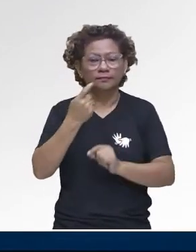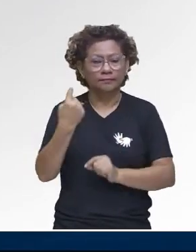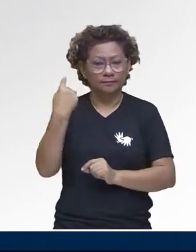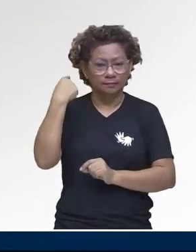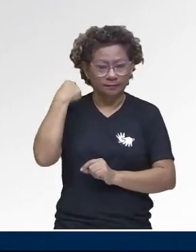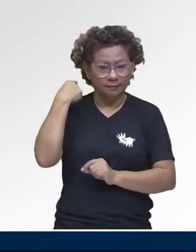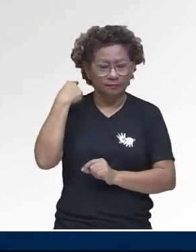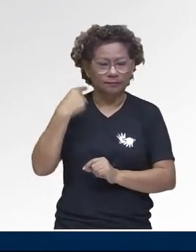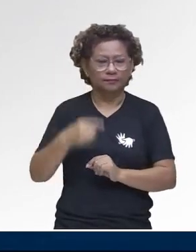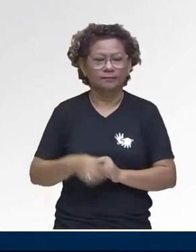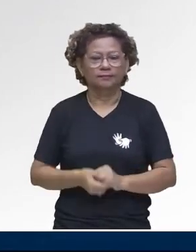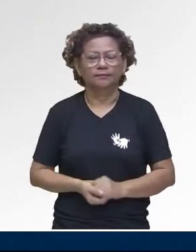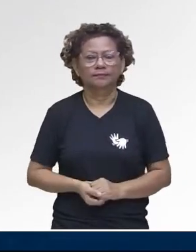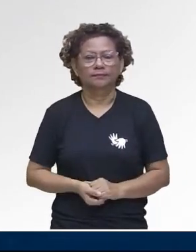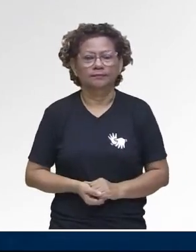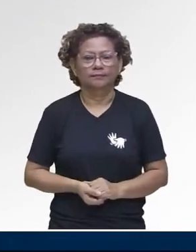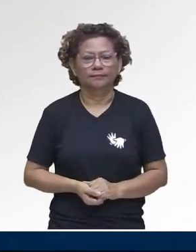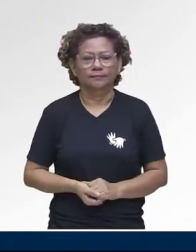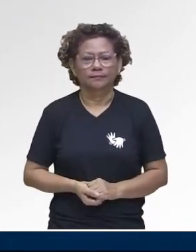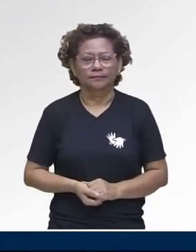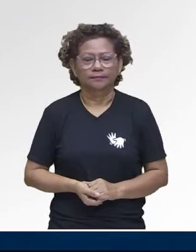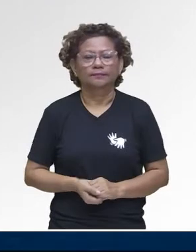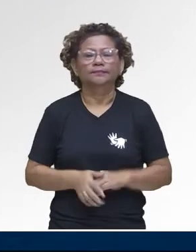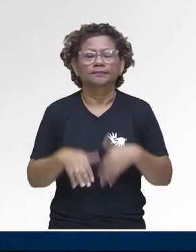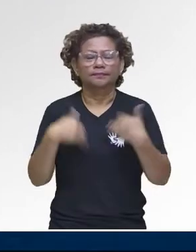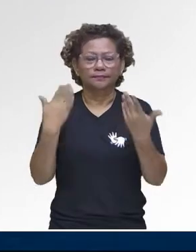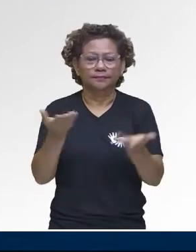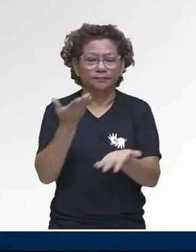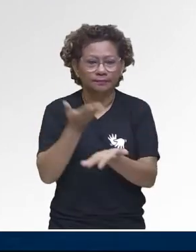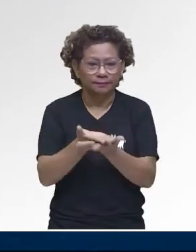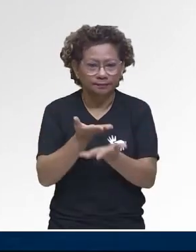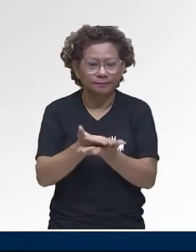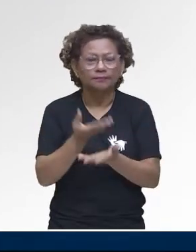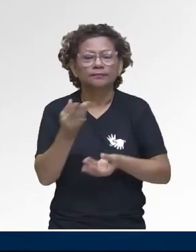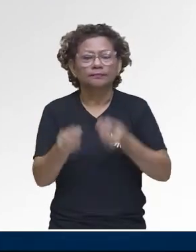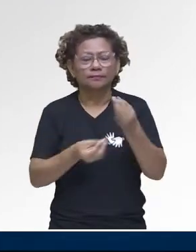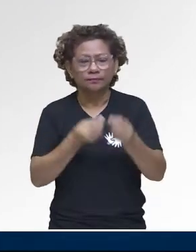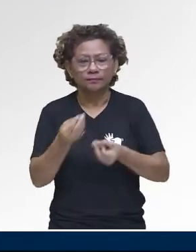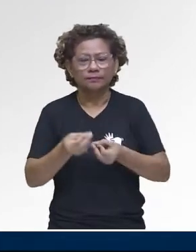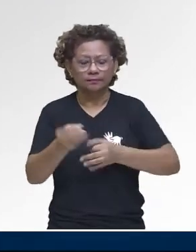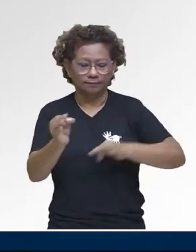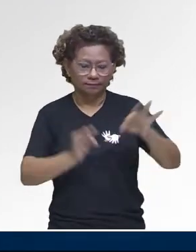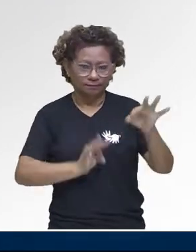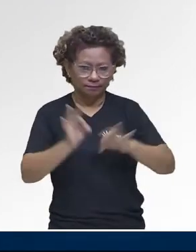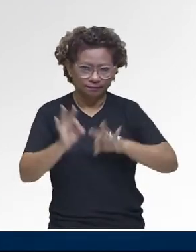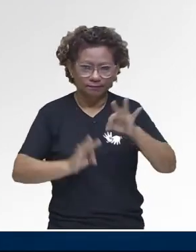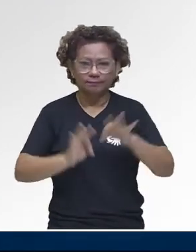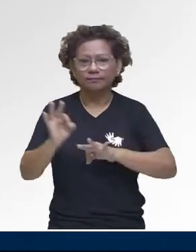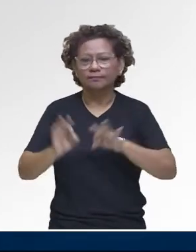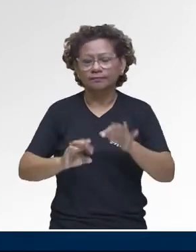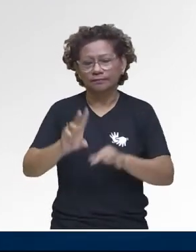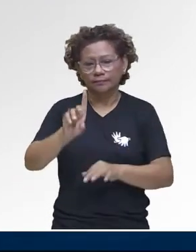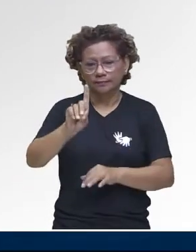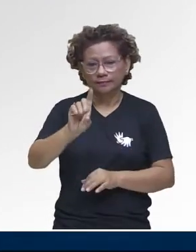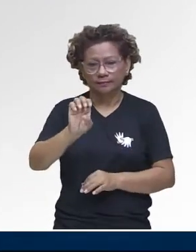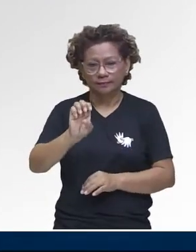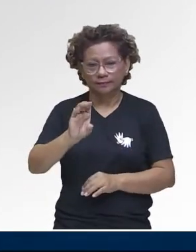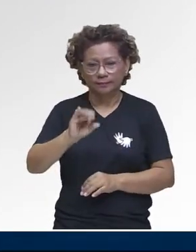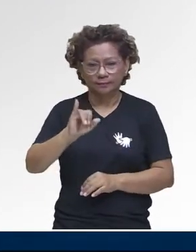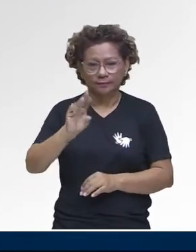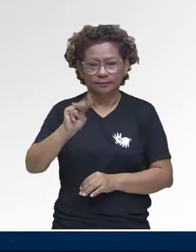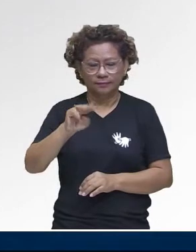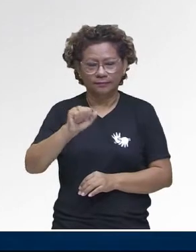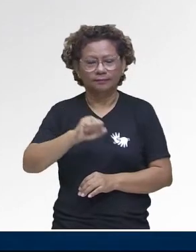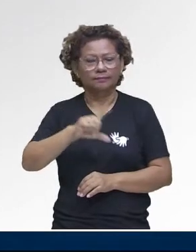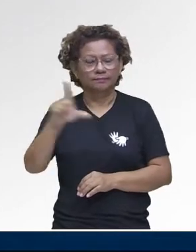acompanhem. Nós vimos então como nós podemos representar um número decimal e fazer a conversão desse número decimal